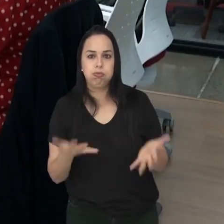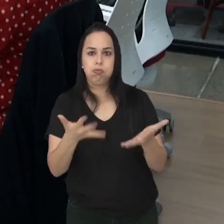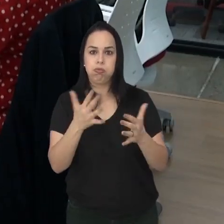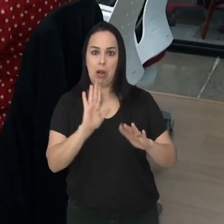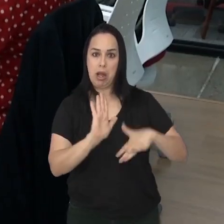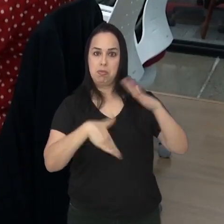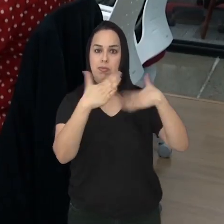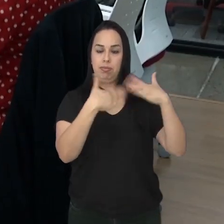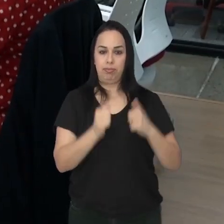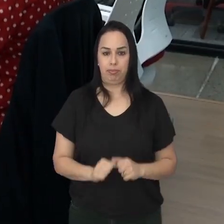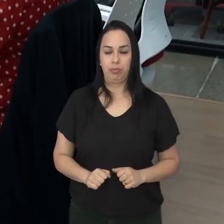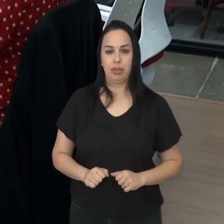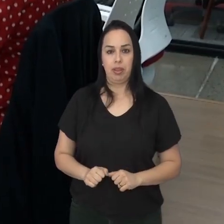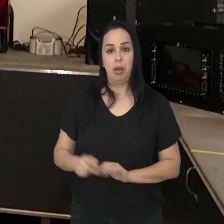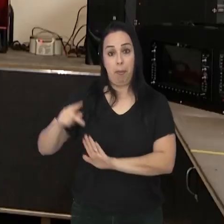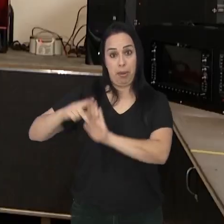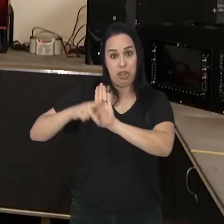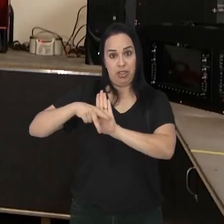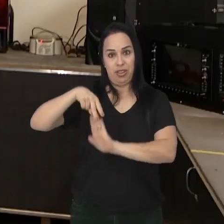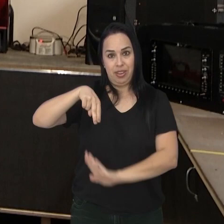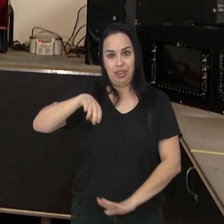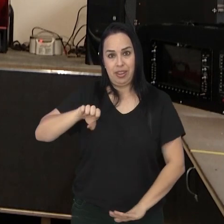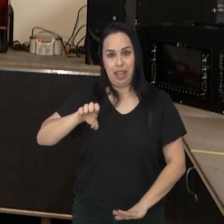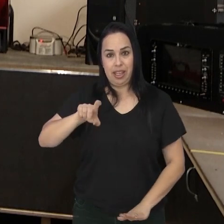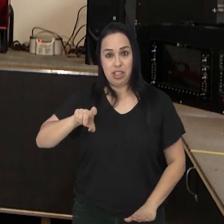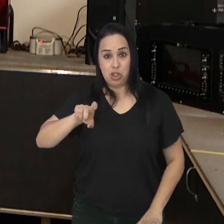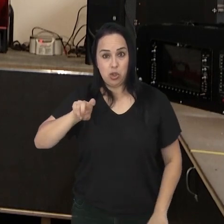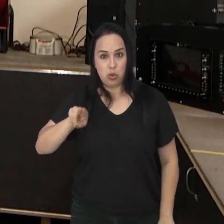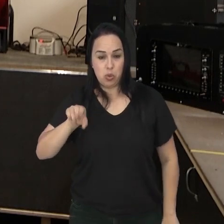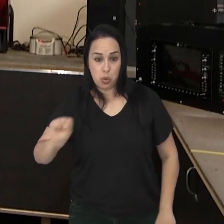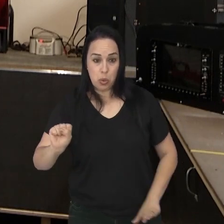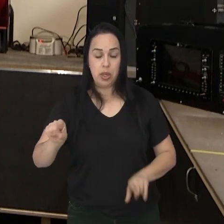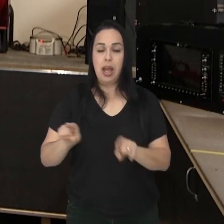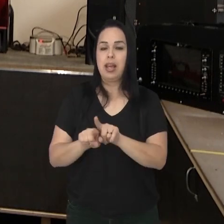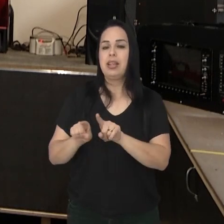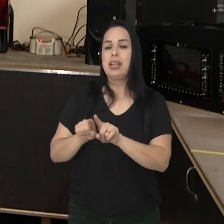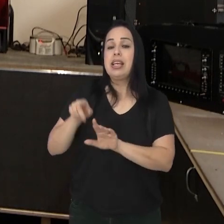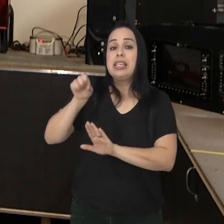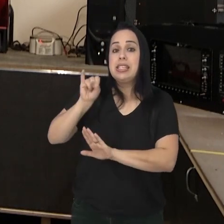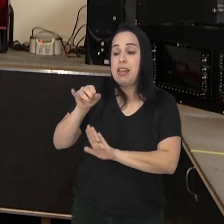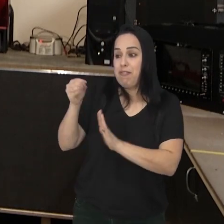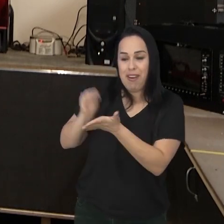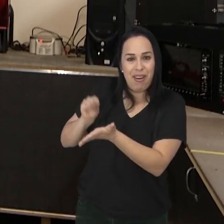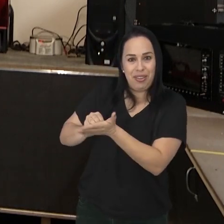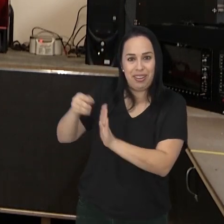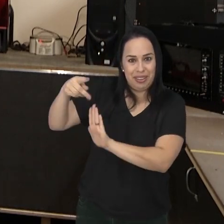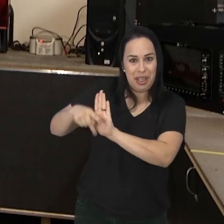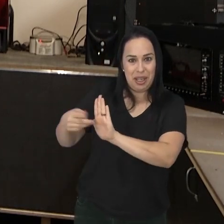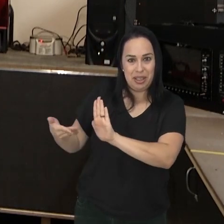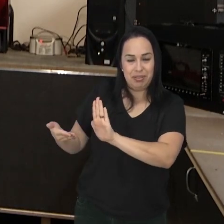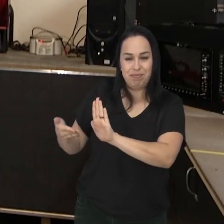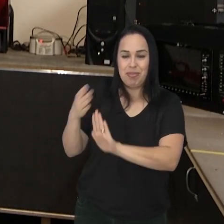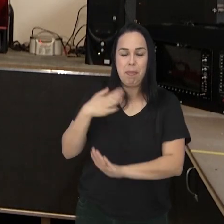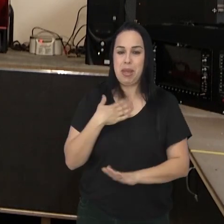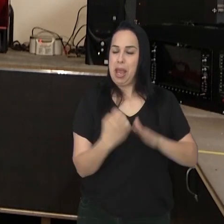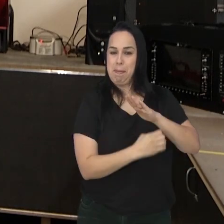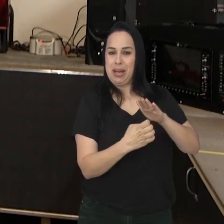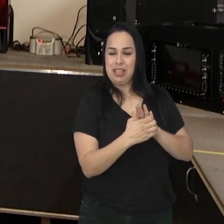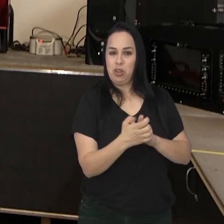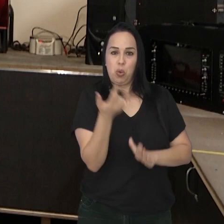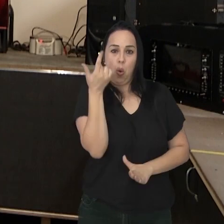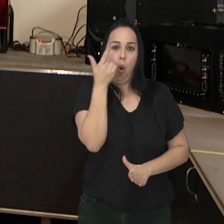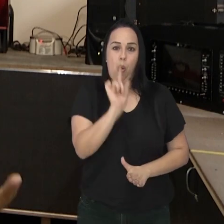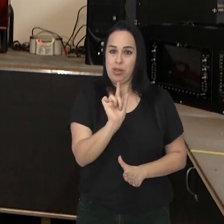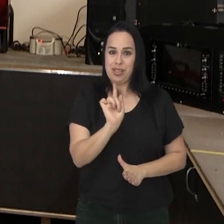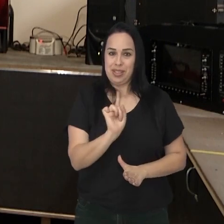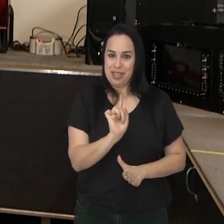acelerar o crescimento dos negócios. O programa Nexus foi essencial para a empresa, né? Se não fosse esse programa, a empresa